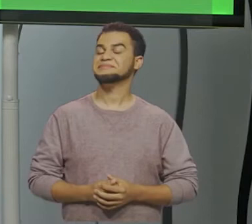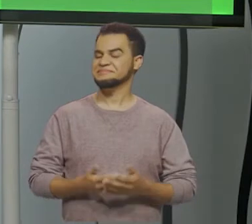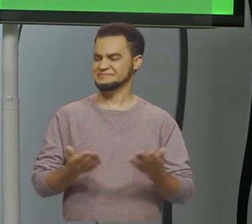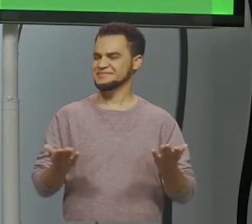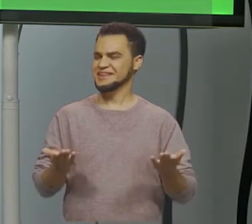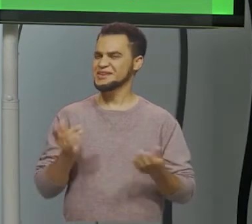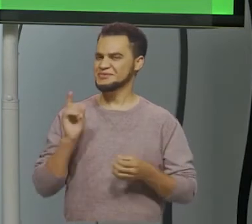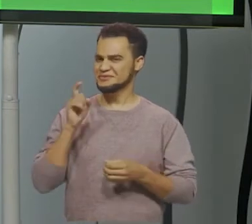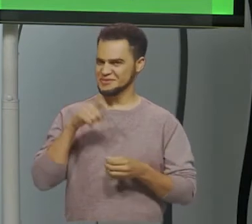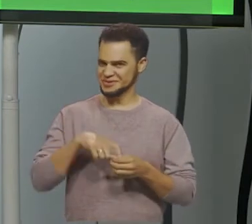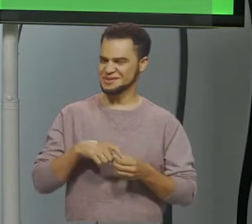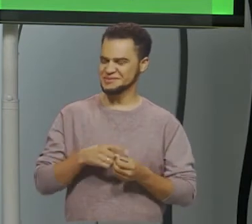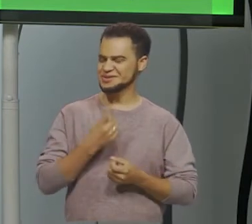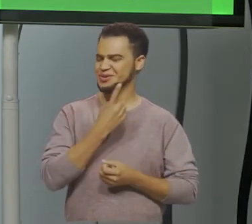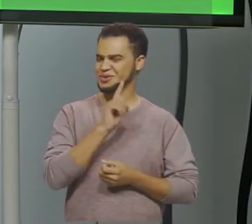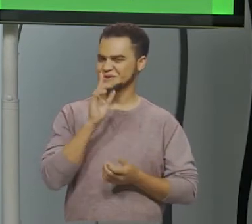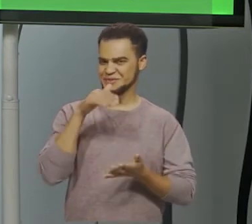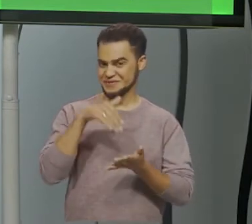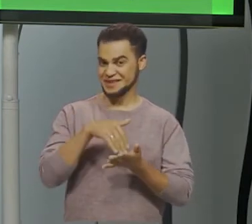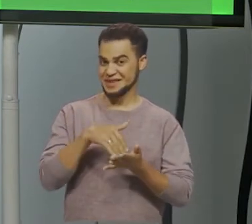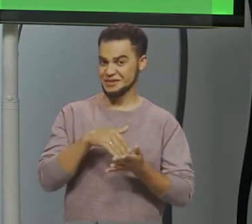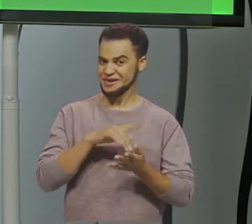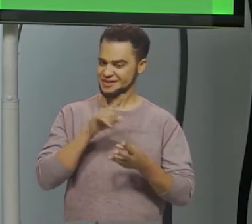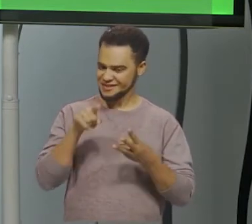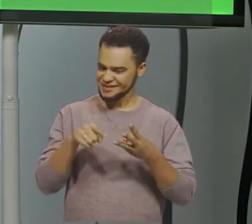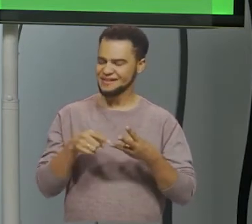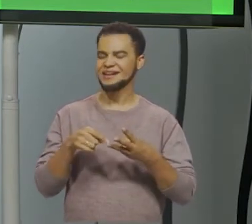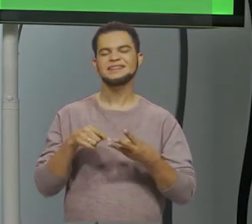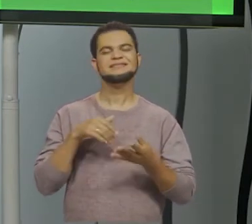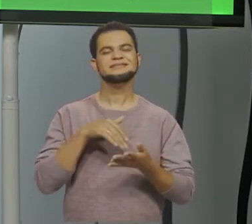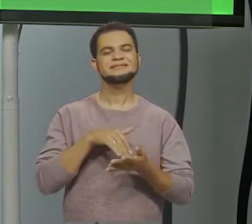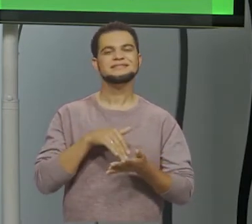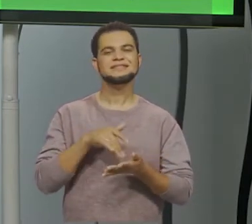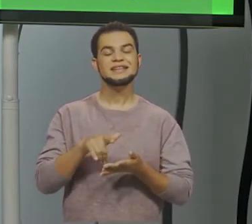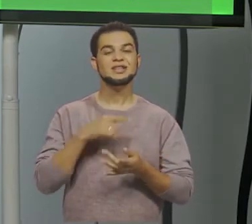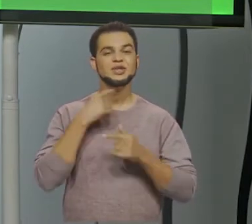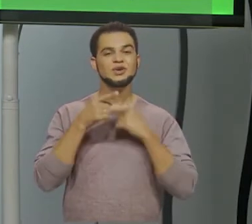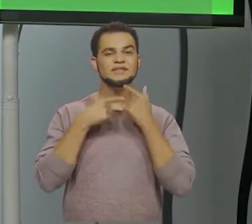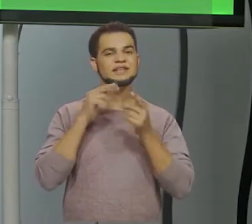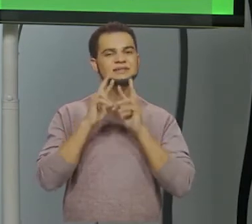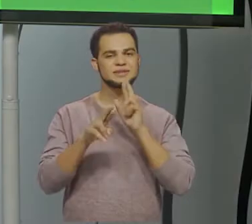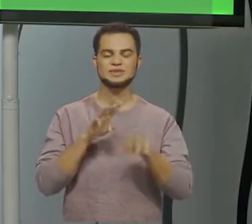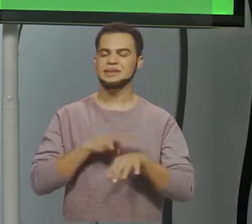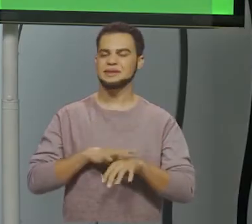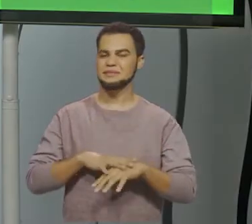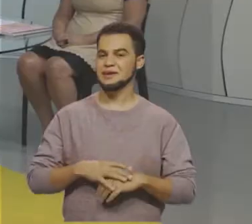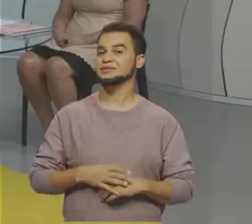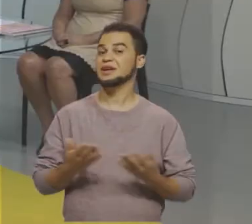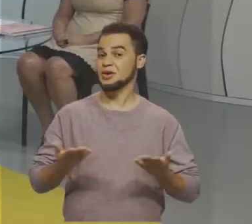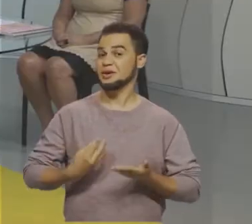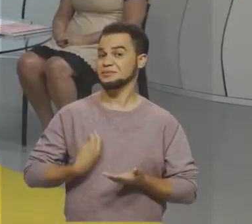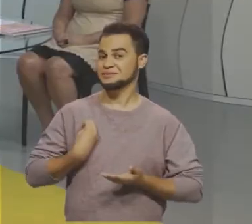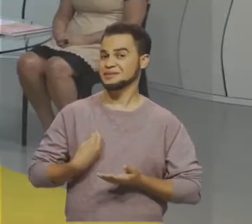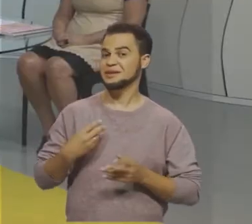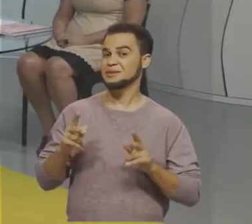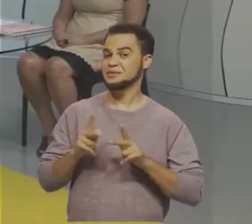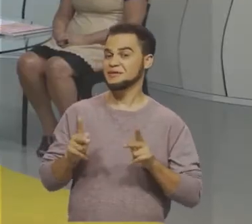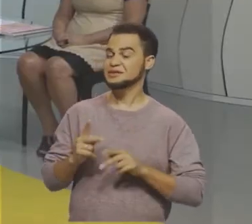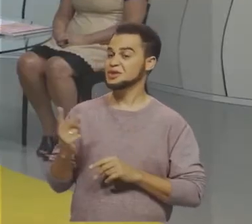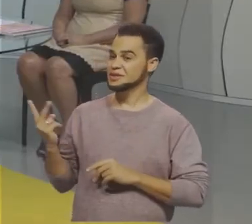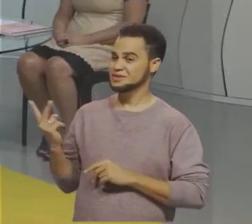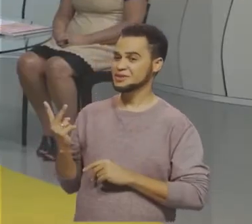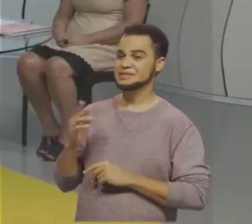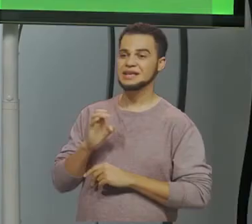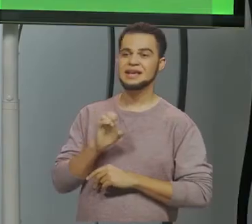Estamos de volta ao nosso último bloco do Tira Dúvidas de Matemática, que conta agora com a participação da professora Eliana Demarques e